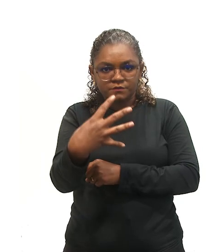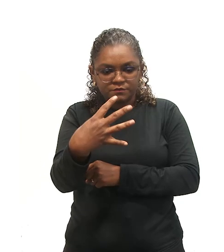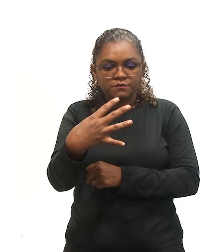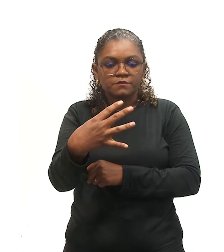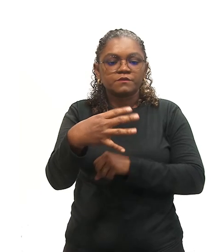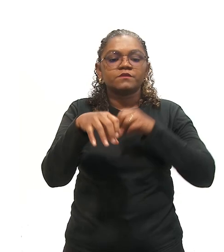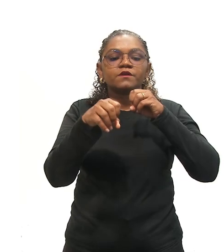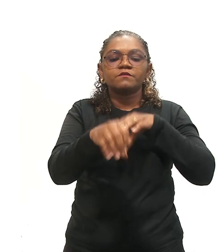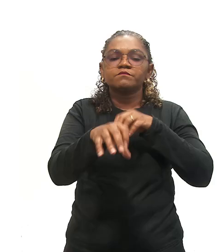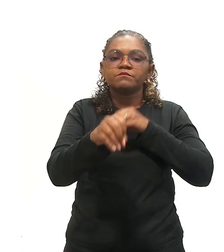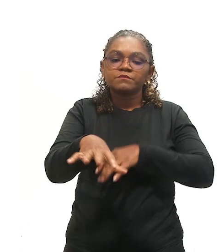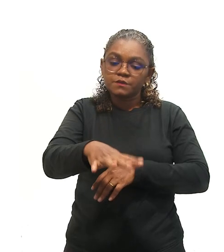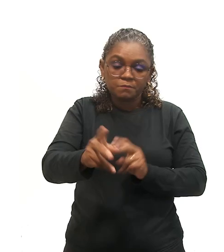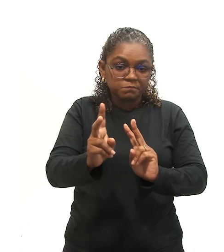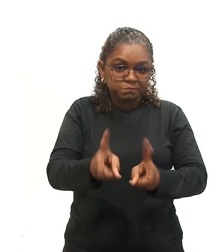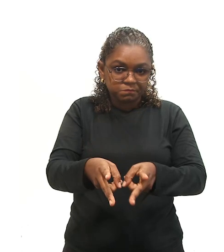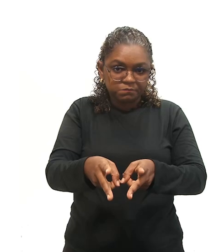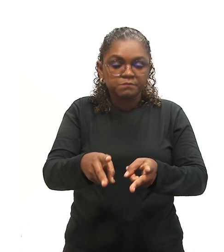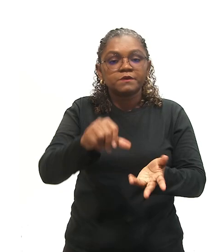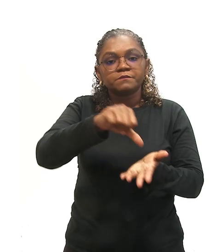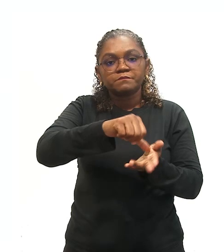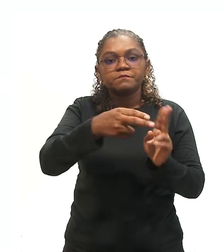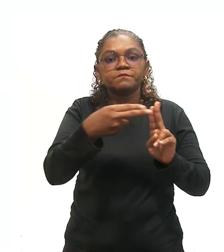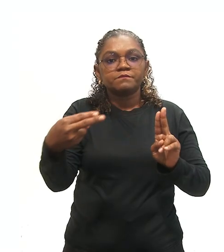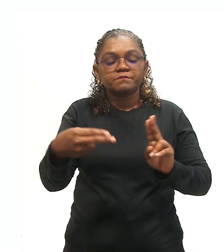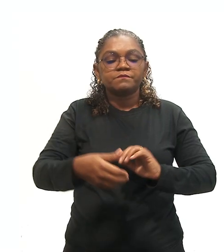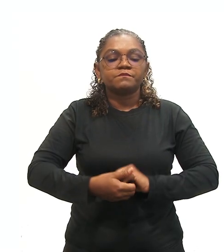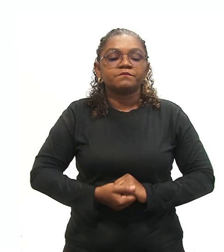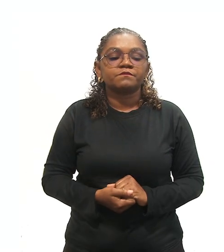Velho, Zona Norte, como professora de Economia.